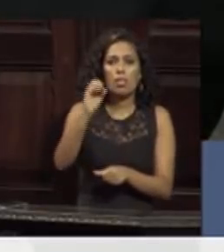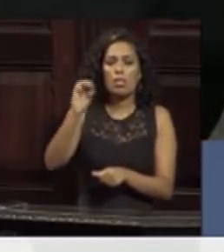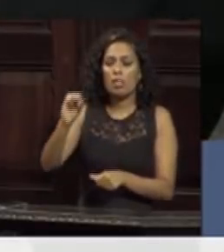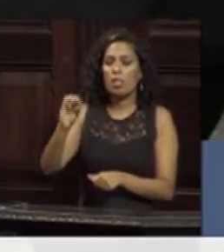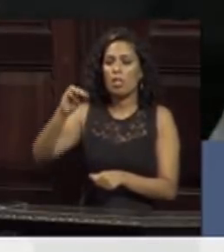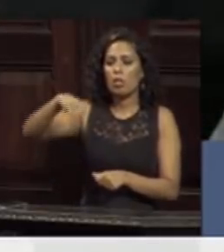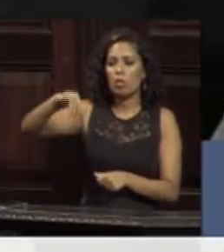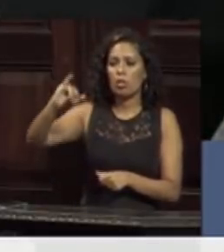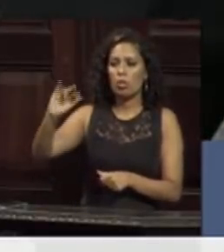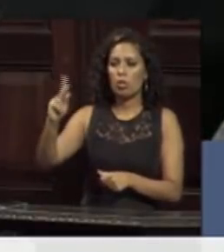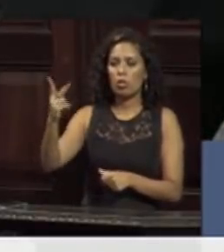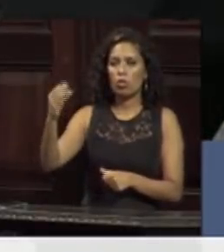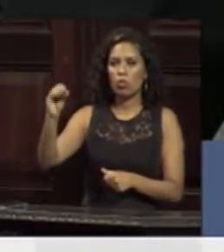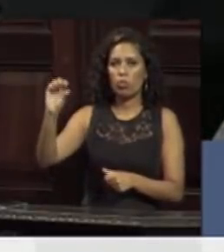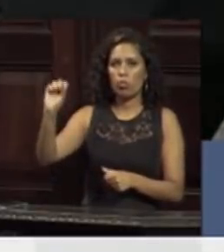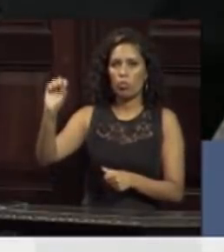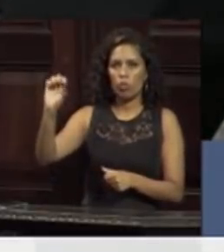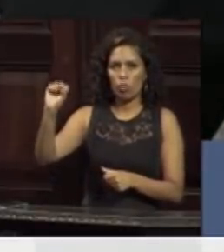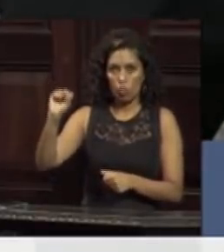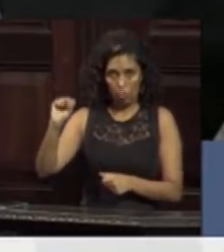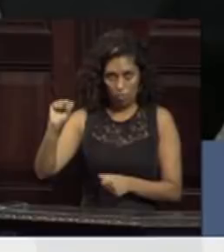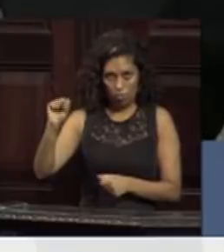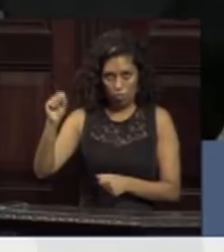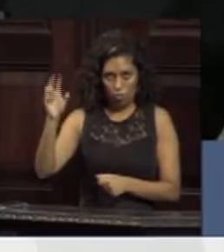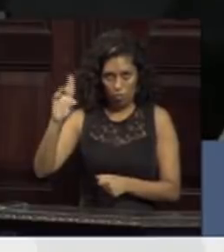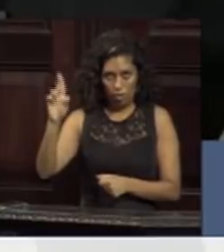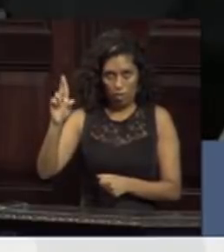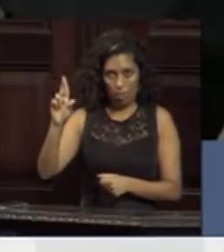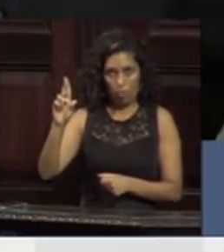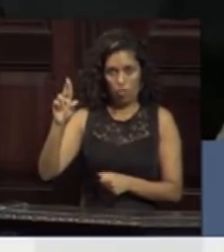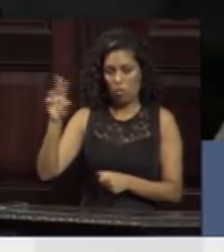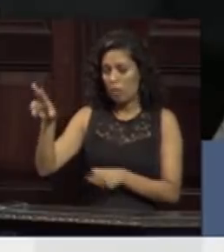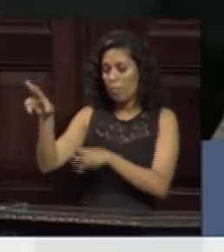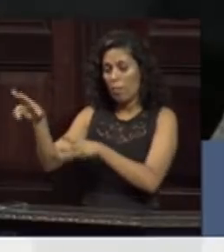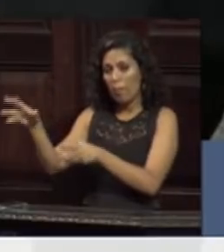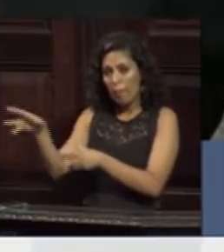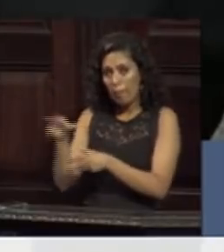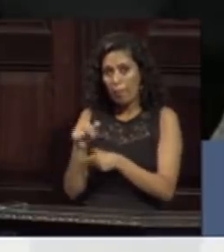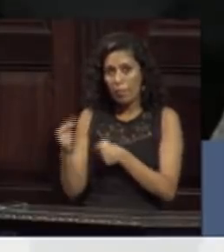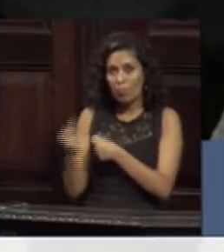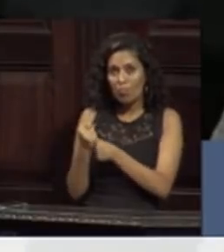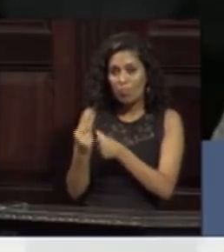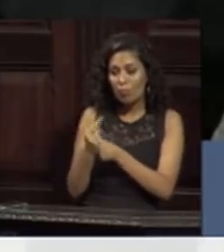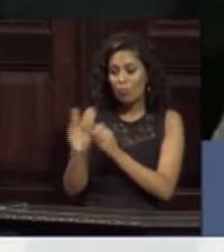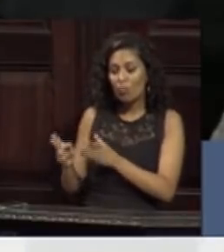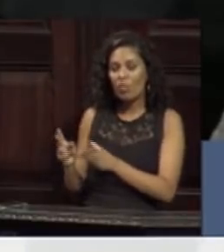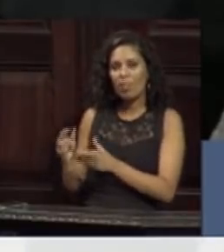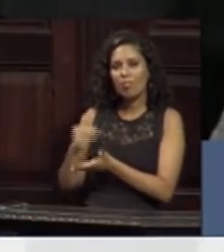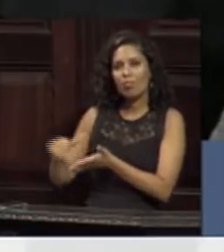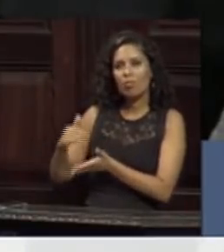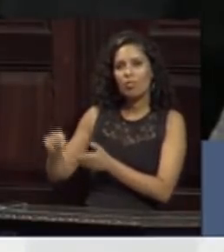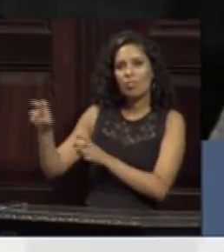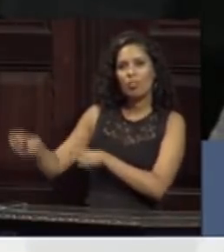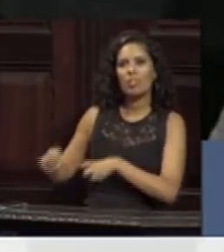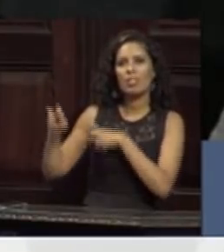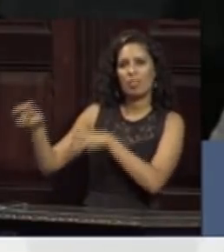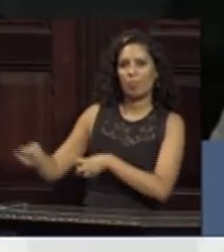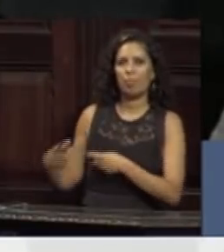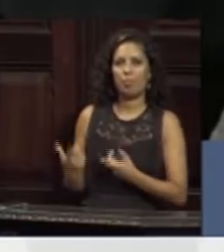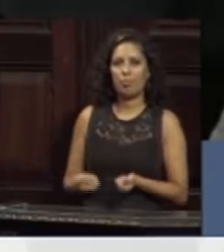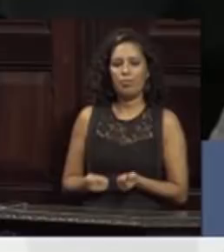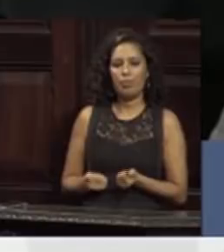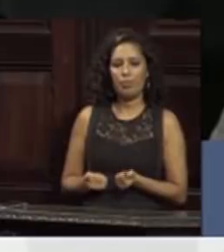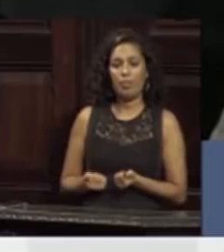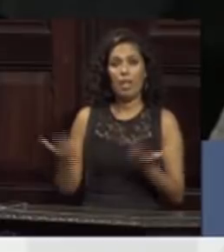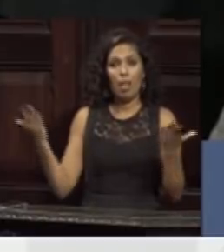a Secretaria de Fazenda e a sua capacidade de cobrança. Esse governo que vivenciou tudo isso nos coloca a seguinte